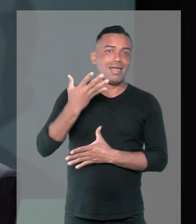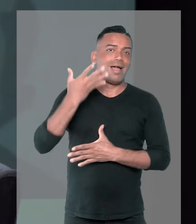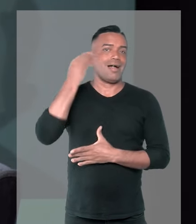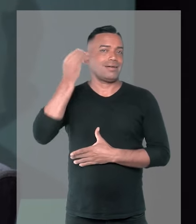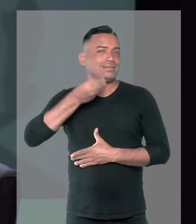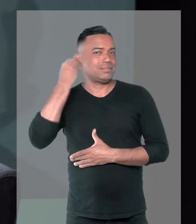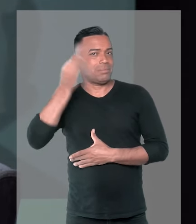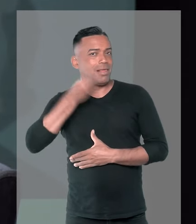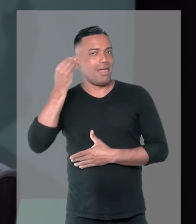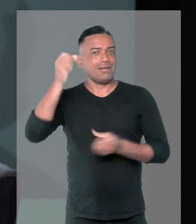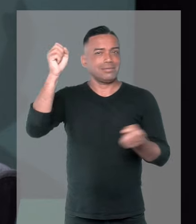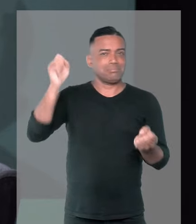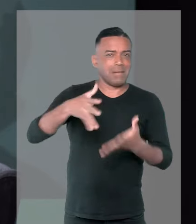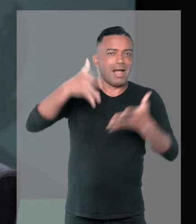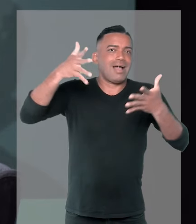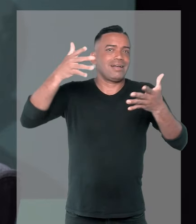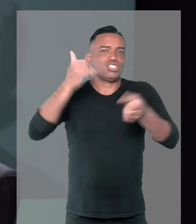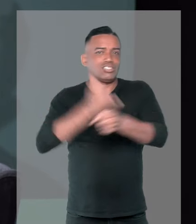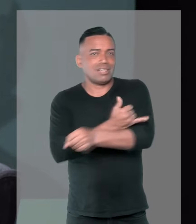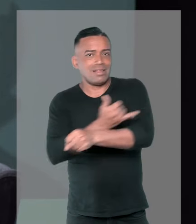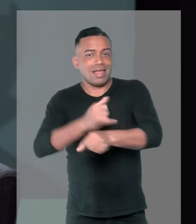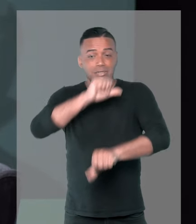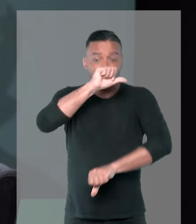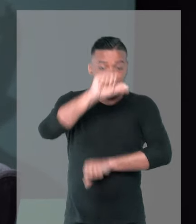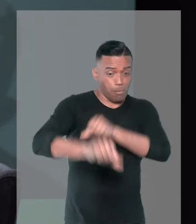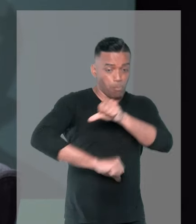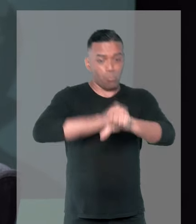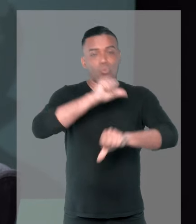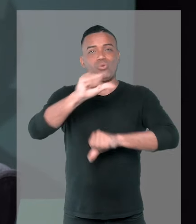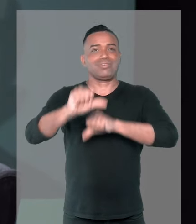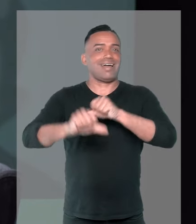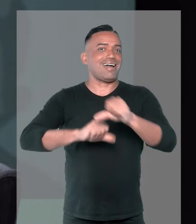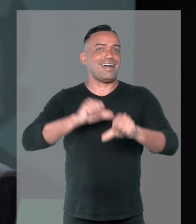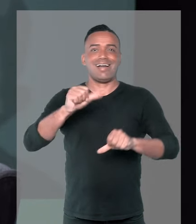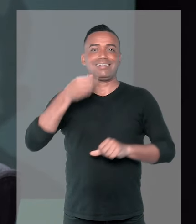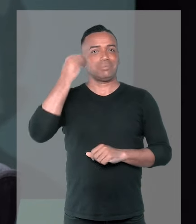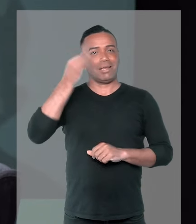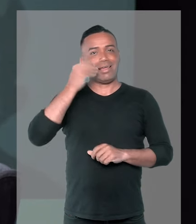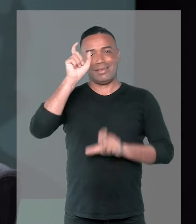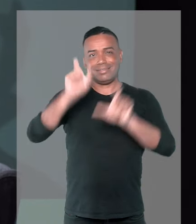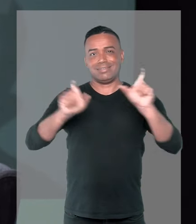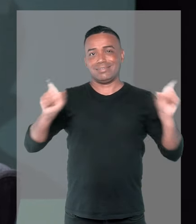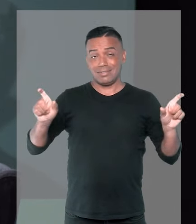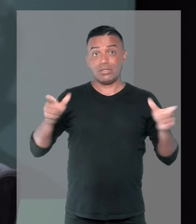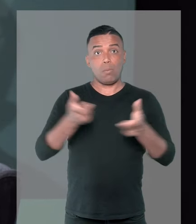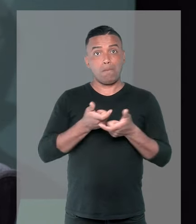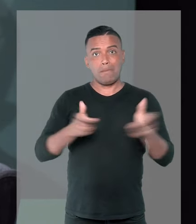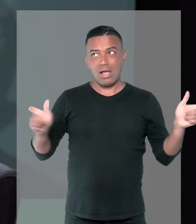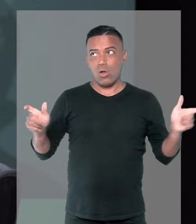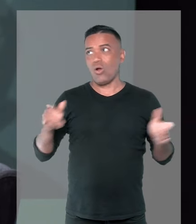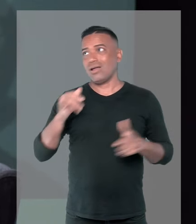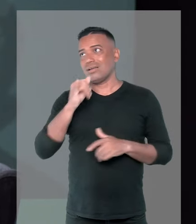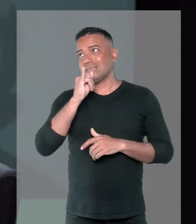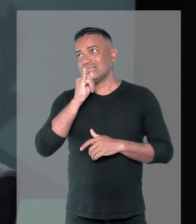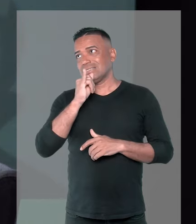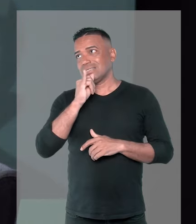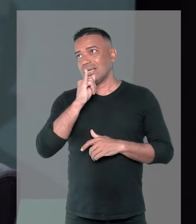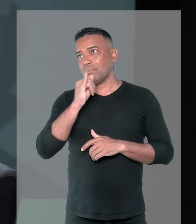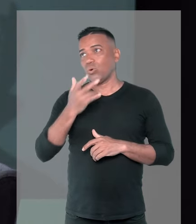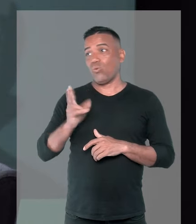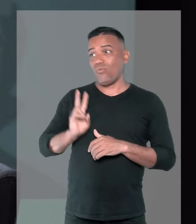criam estratégias para se redesenhar como redes eo significa que a maior parte do valor